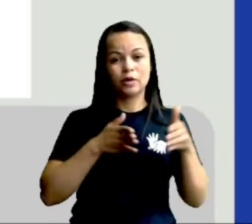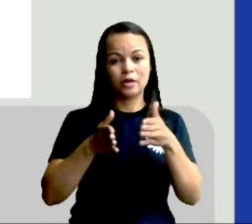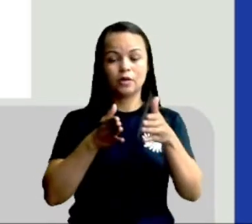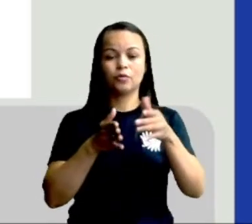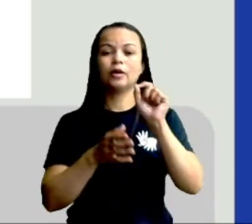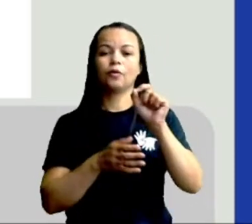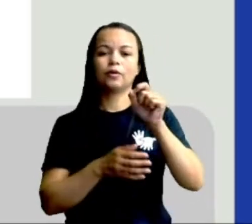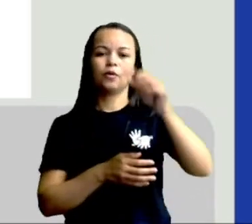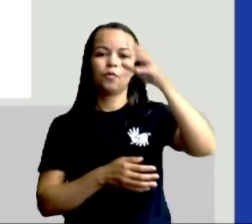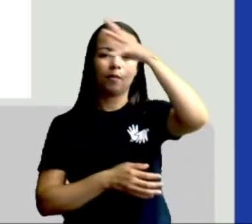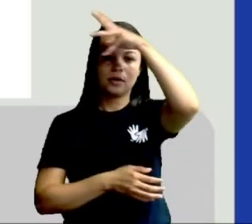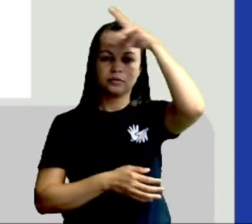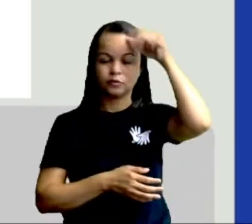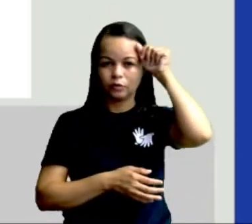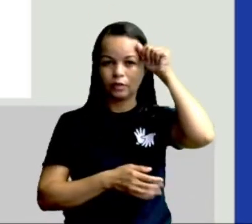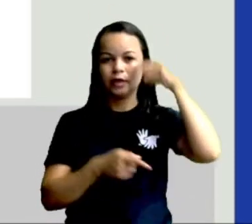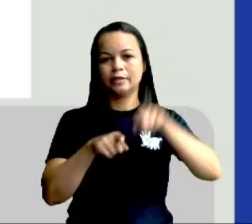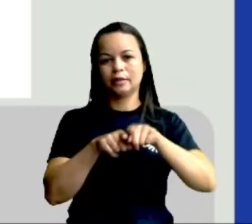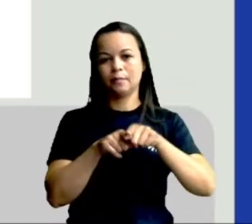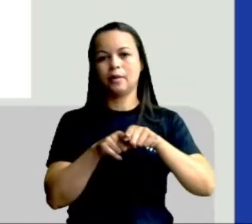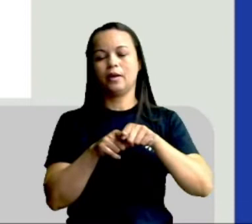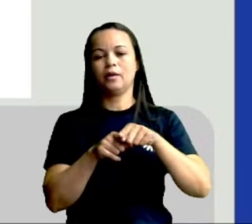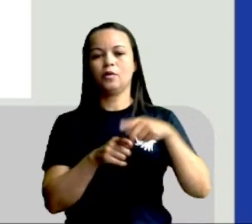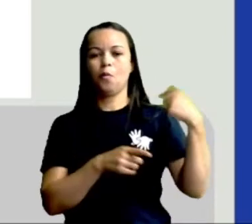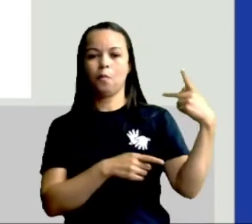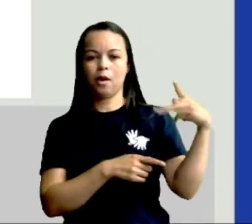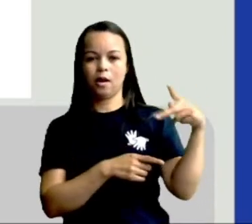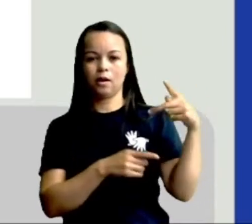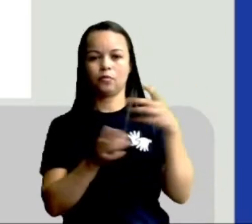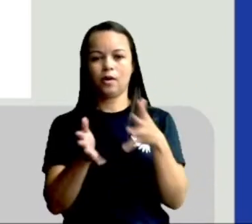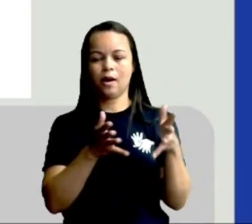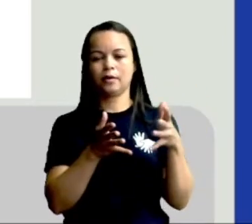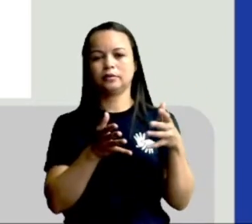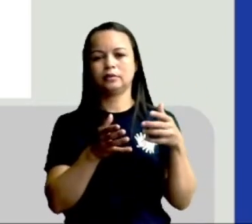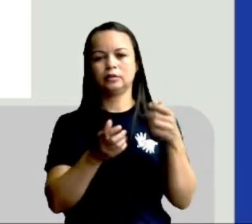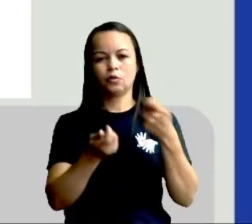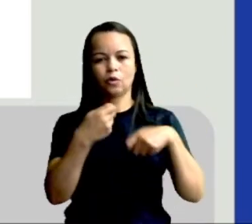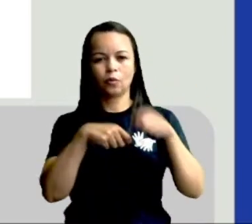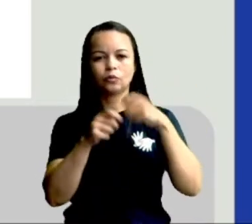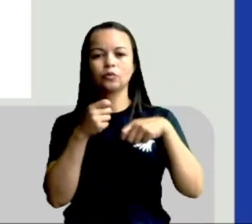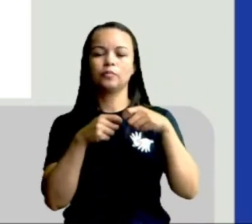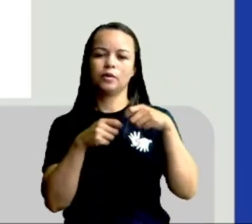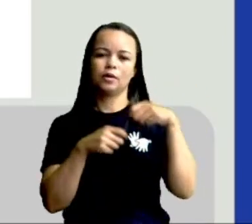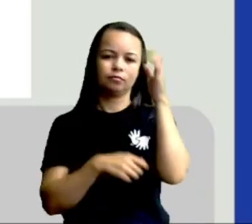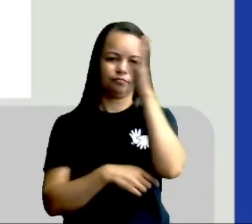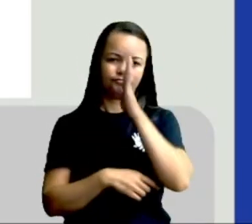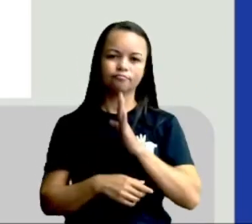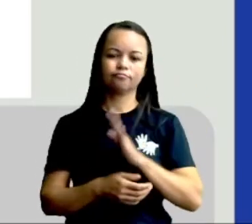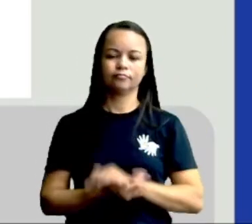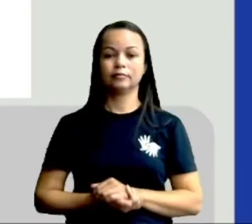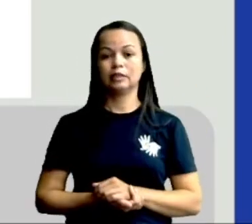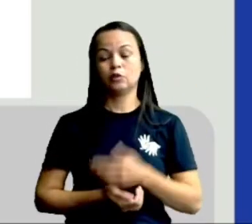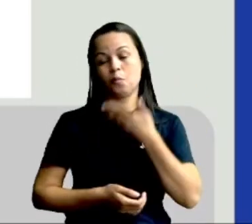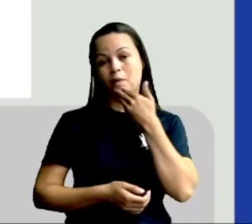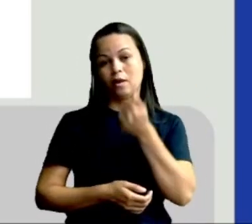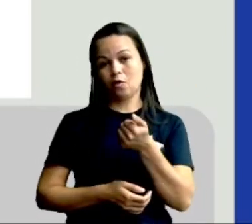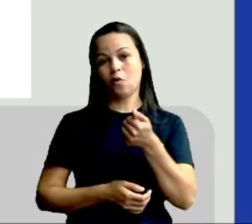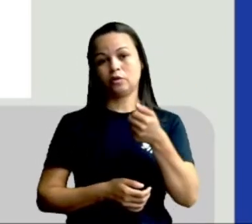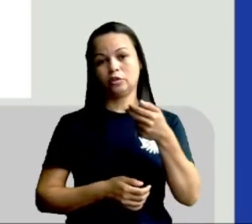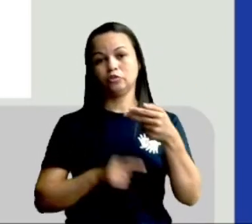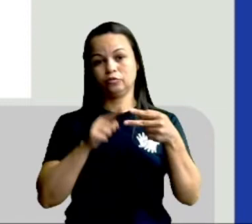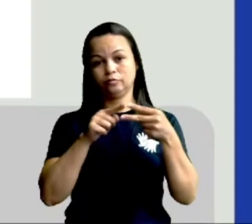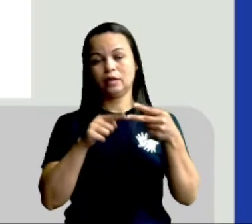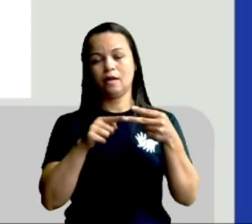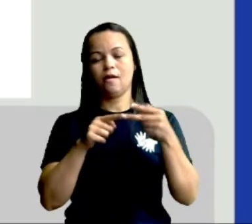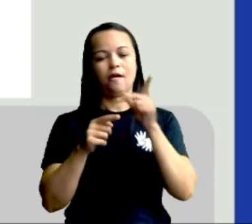Amazonas e o Paraguai, encontram-se afastados dos grandes centros econômicos do Brasil. Então, um dos nossos melhores rios, que é bom